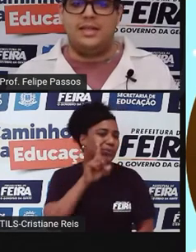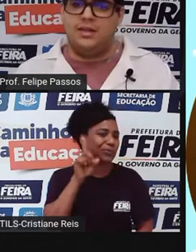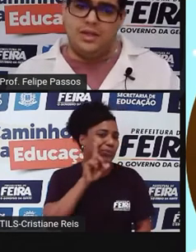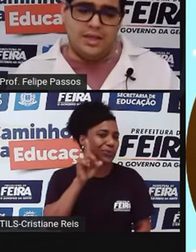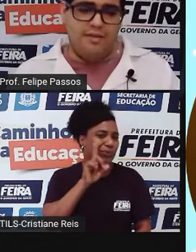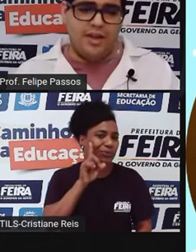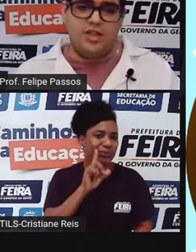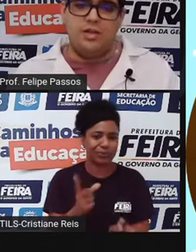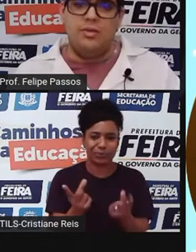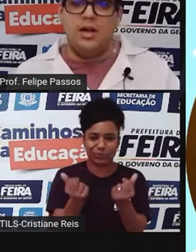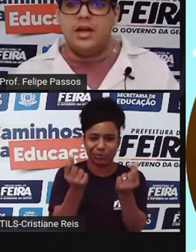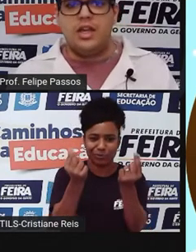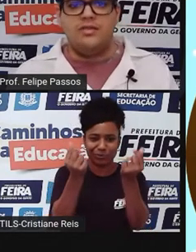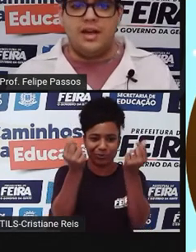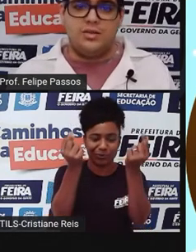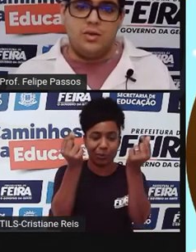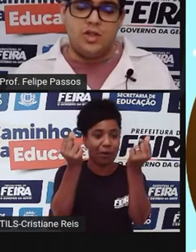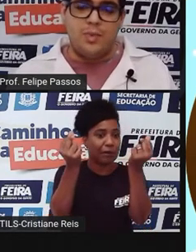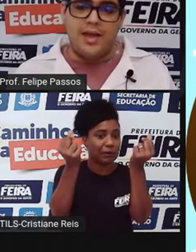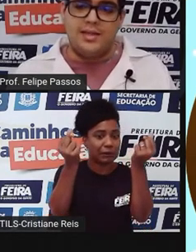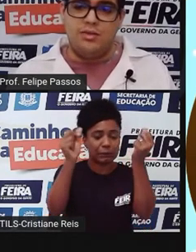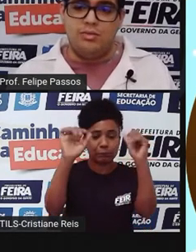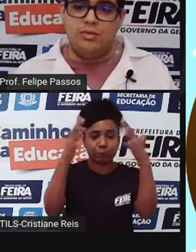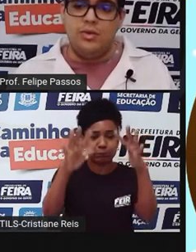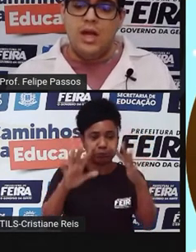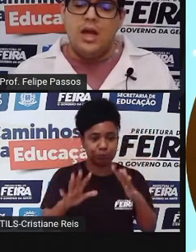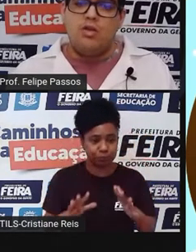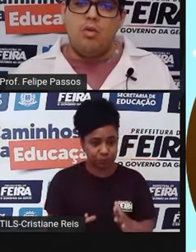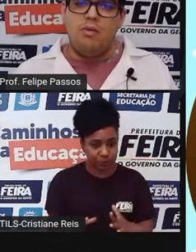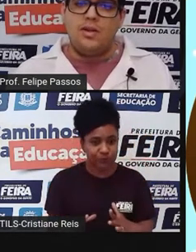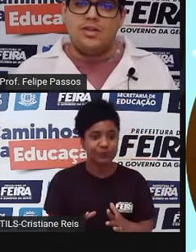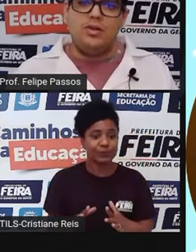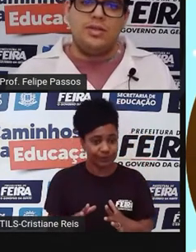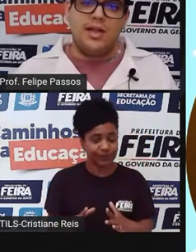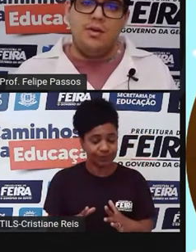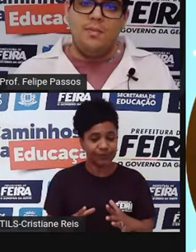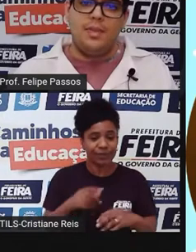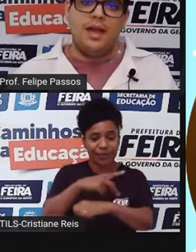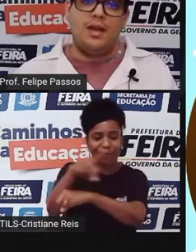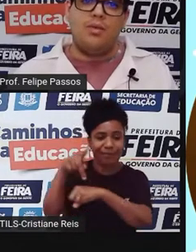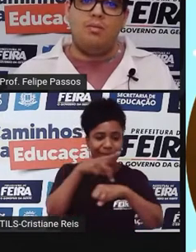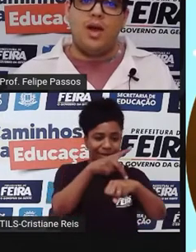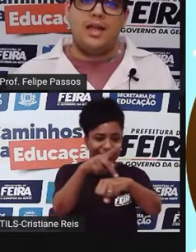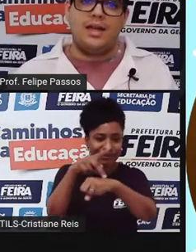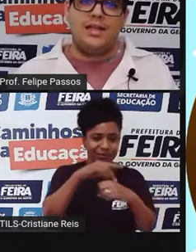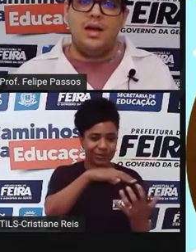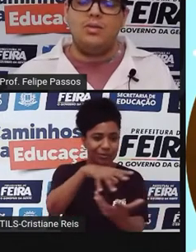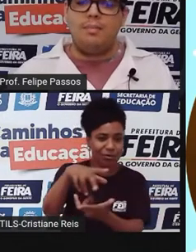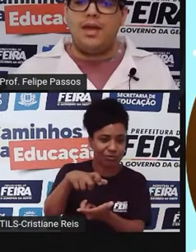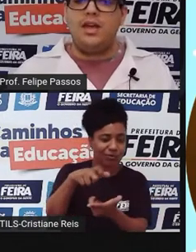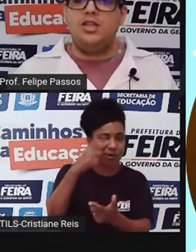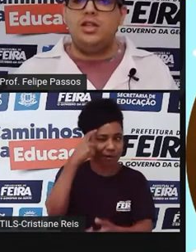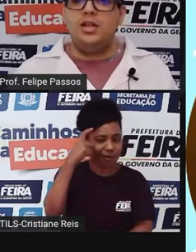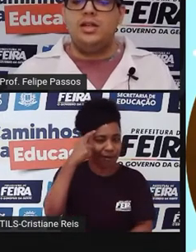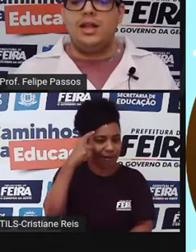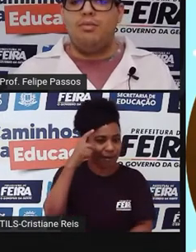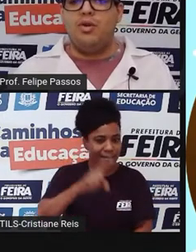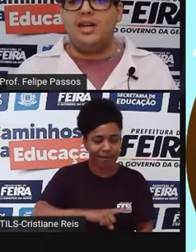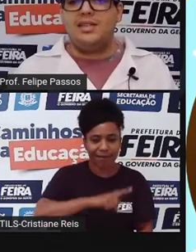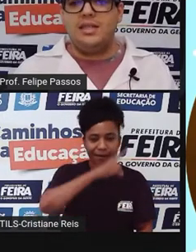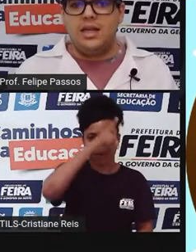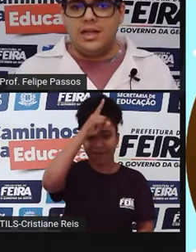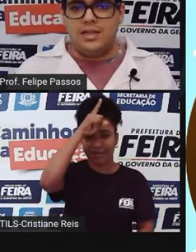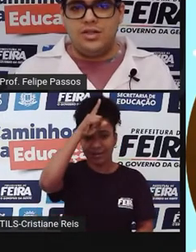estava passando e que refletiu em diversos outros países do mundo como uma solução, né? Uma moeda que não depende